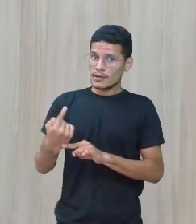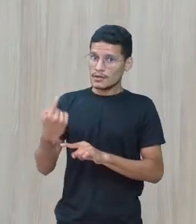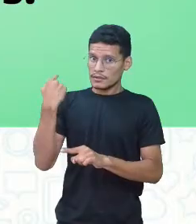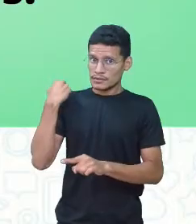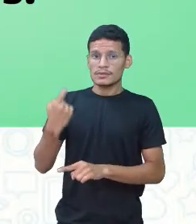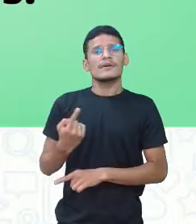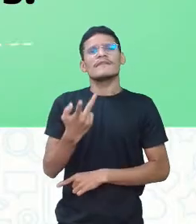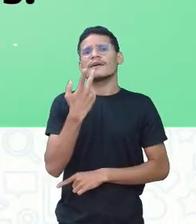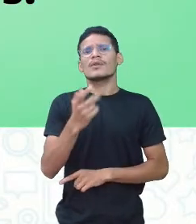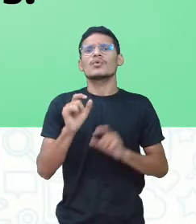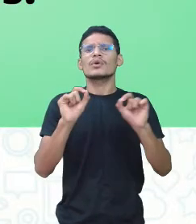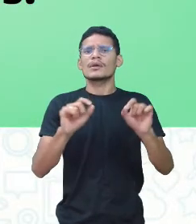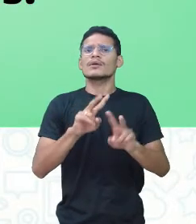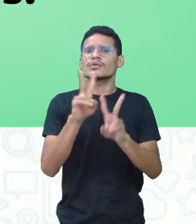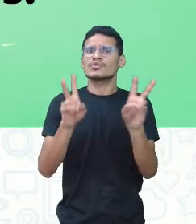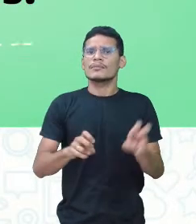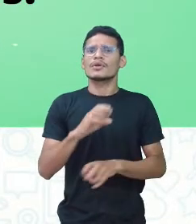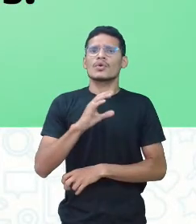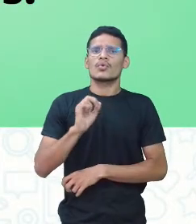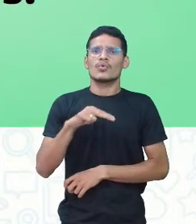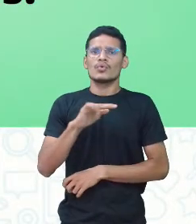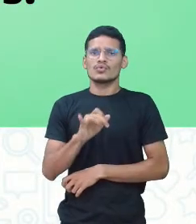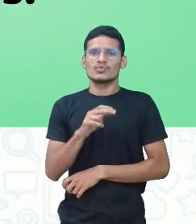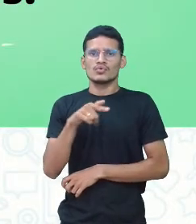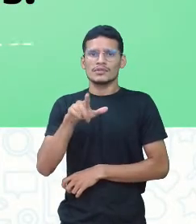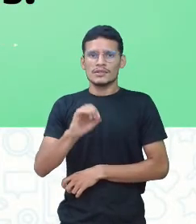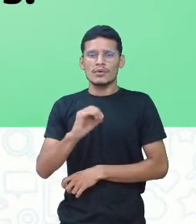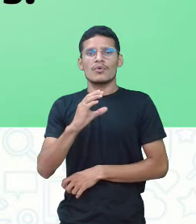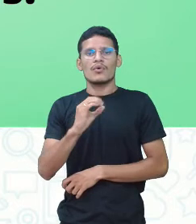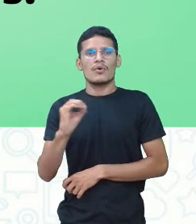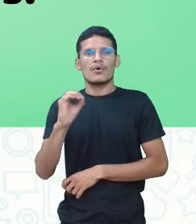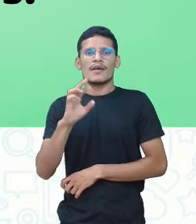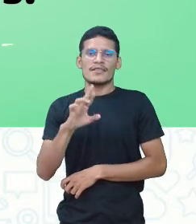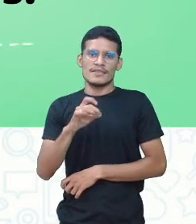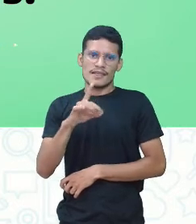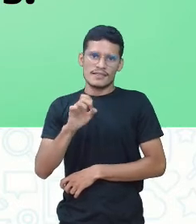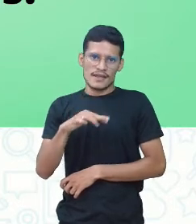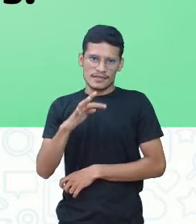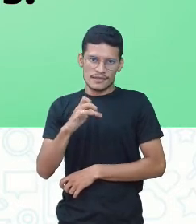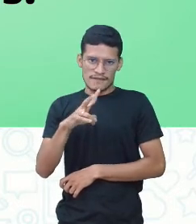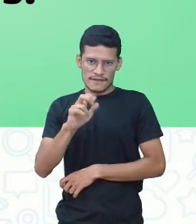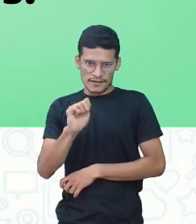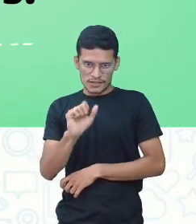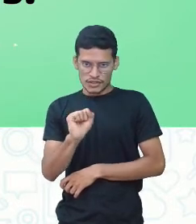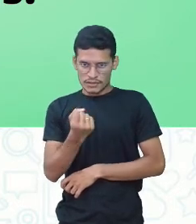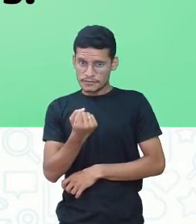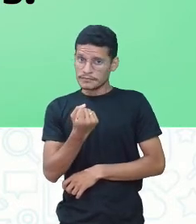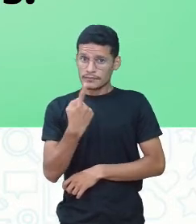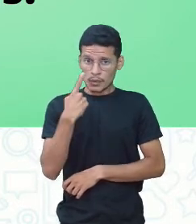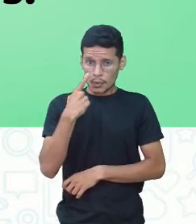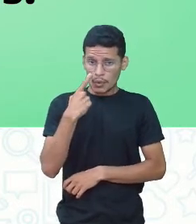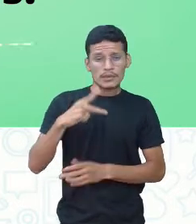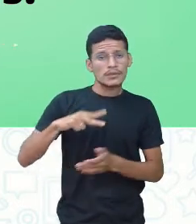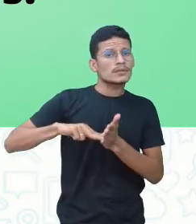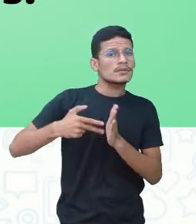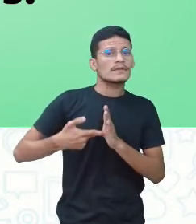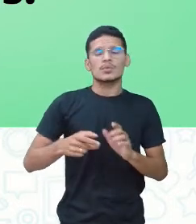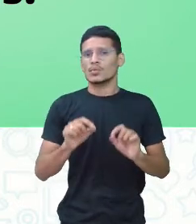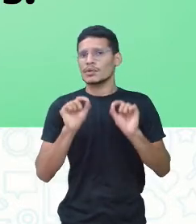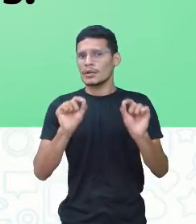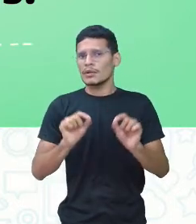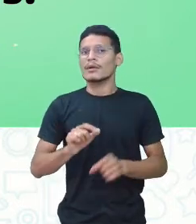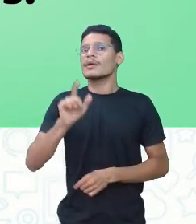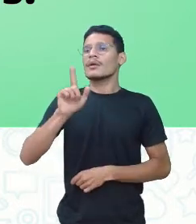o quê? As conjunções coordenativas. E essas conjunções coordenativas, elas